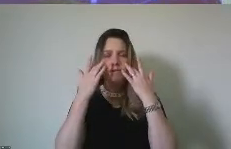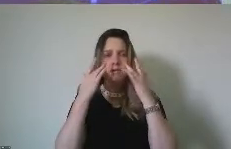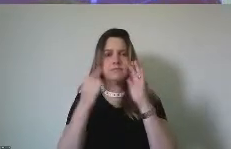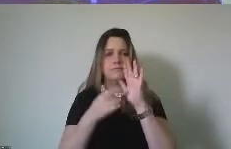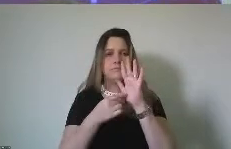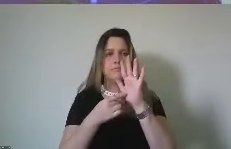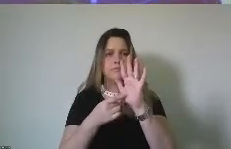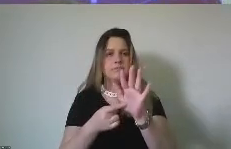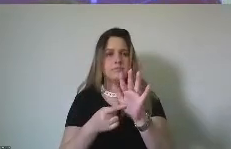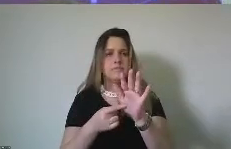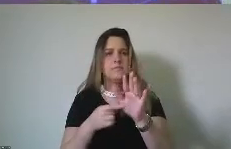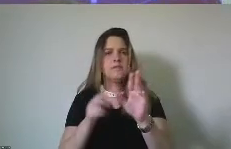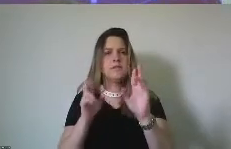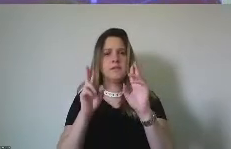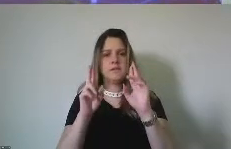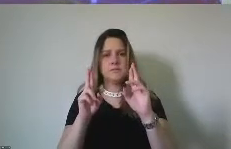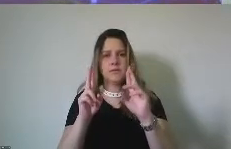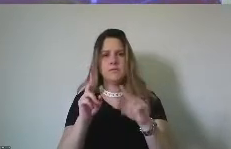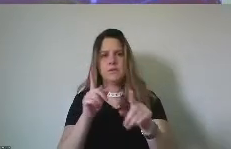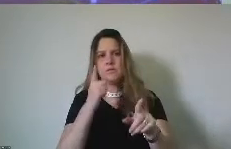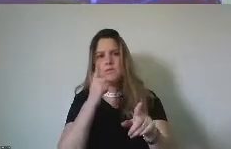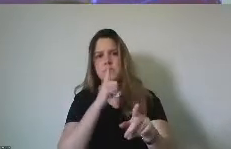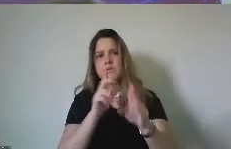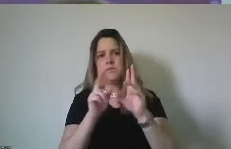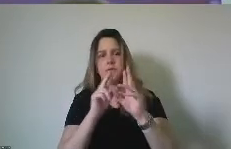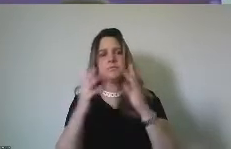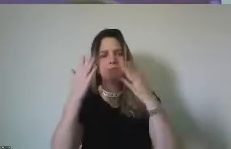das perguntas e respostas obrigada